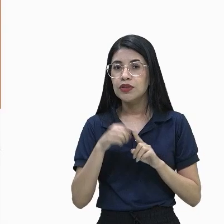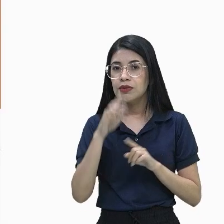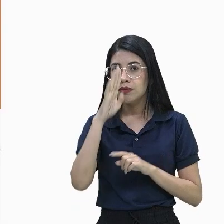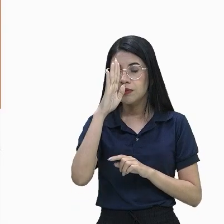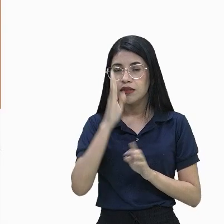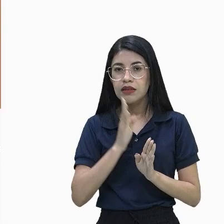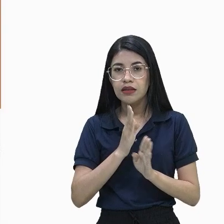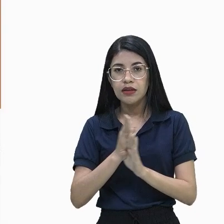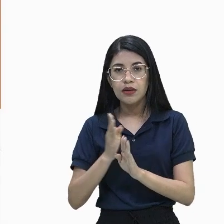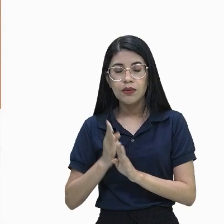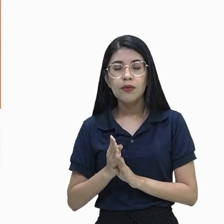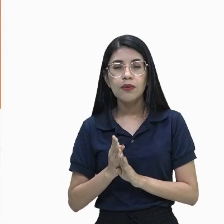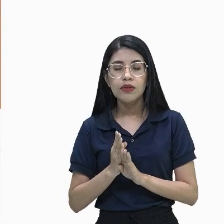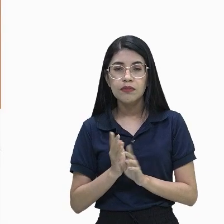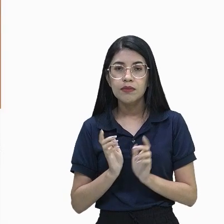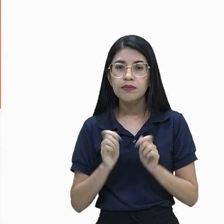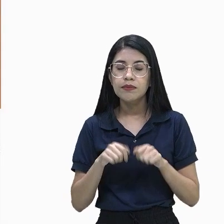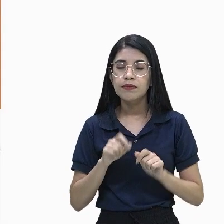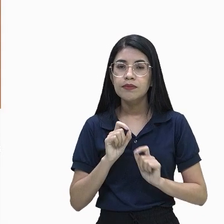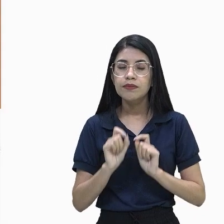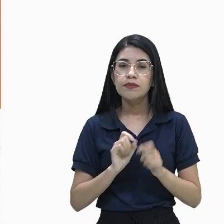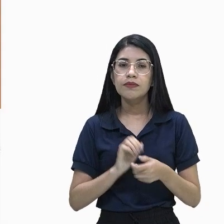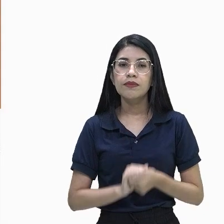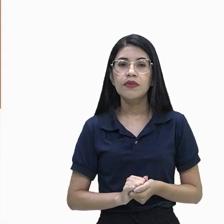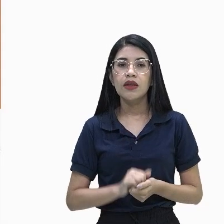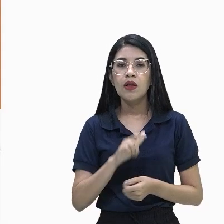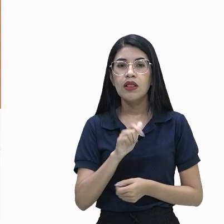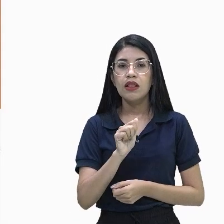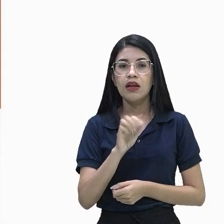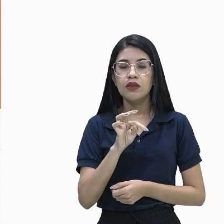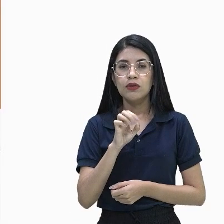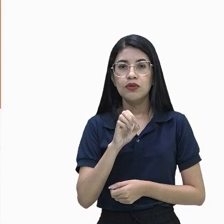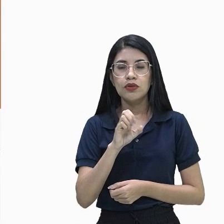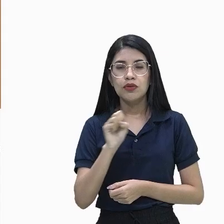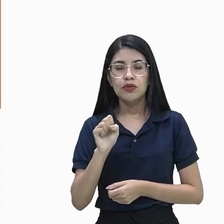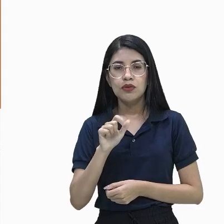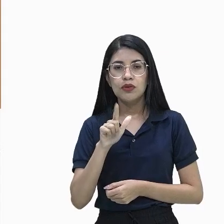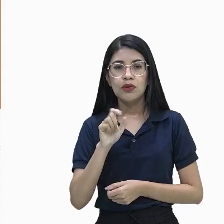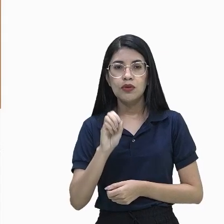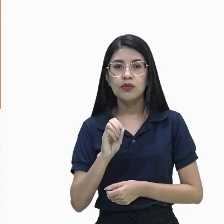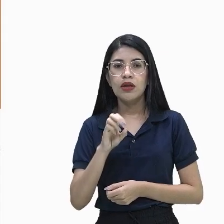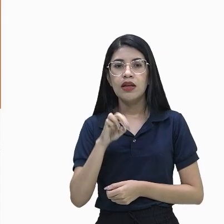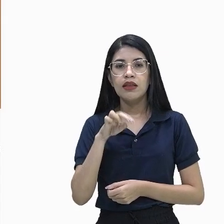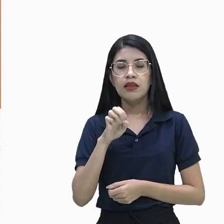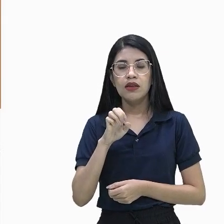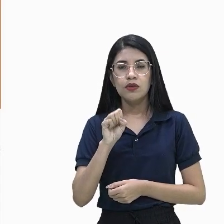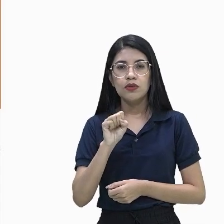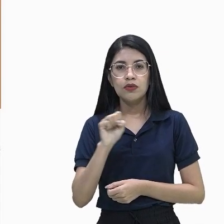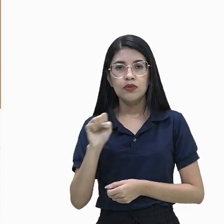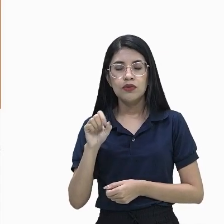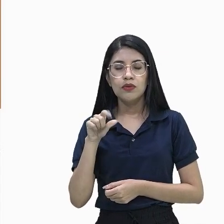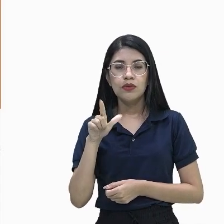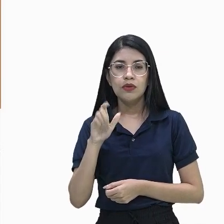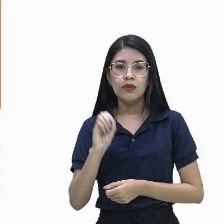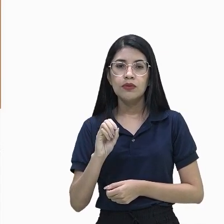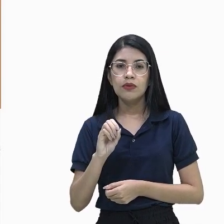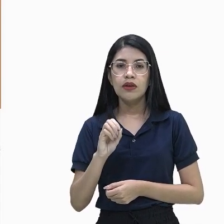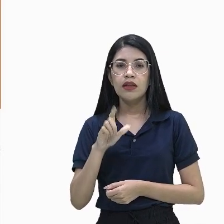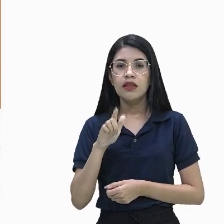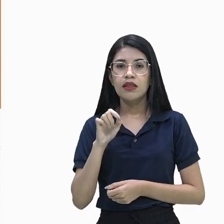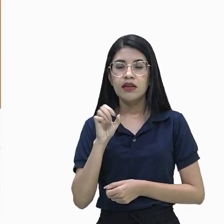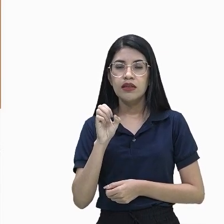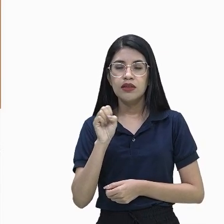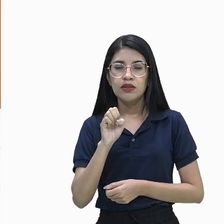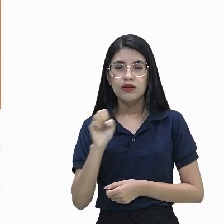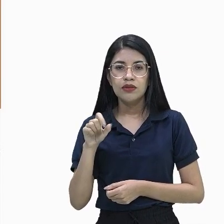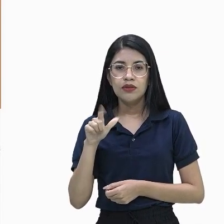gente encontra? Nós teremos o latossolo, o neossolo, o gleissolo, o